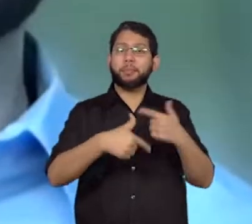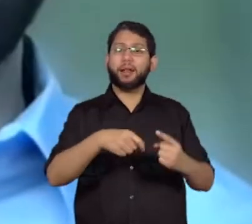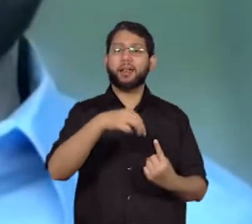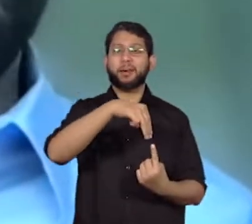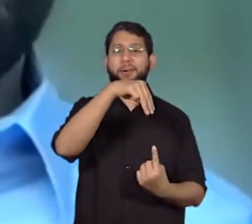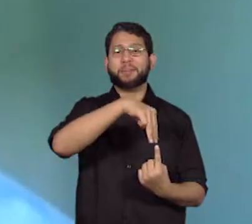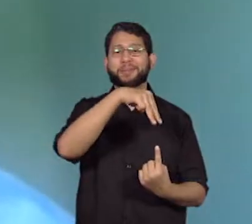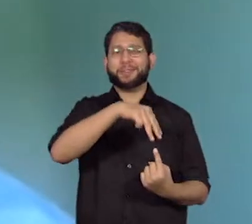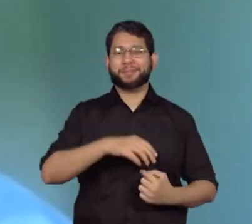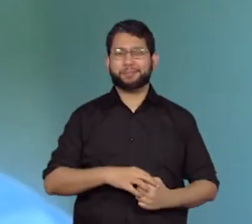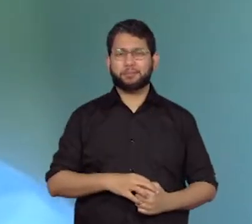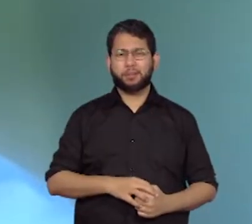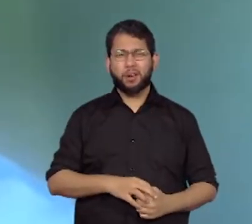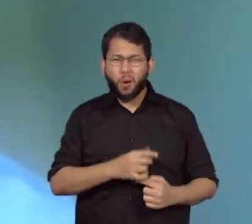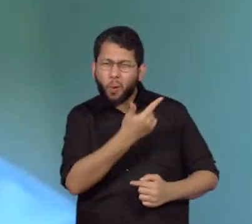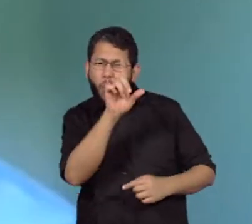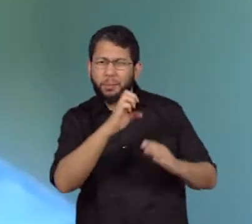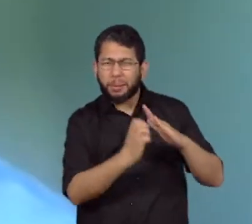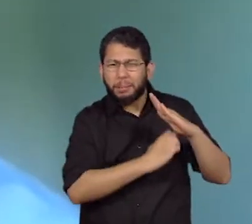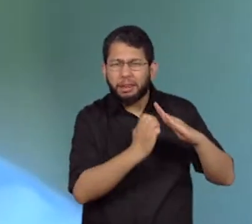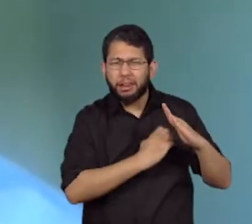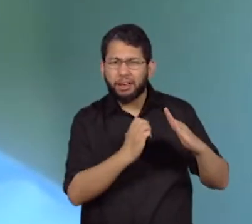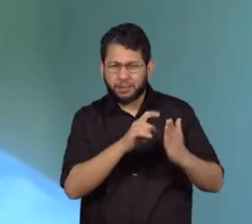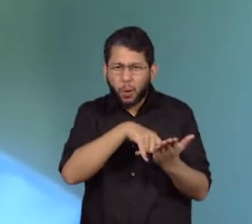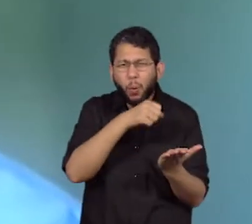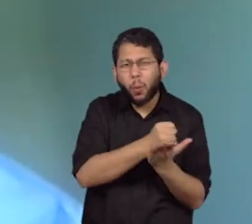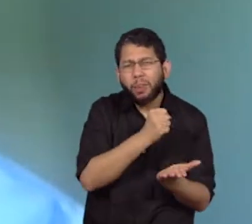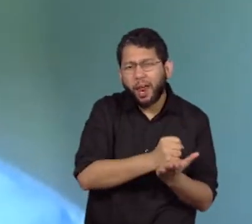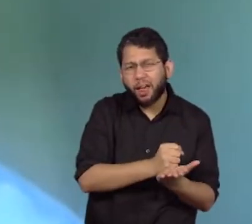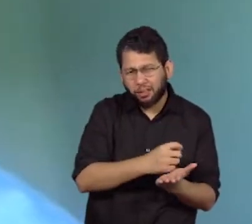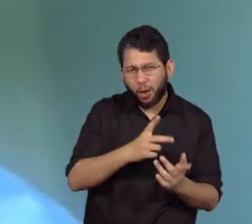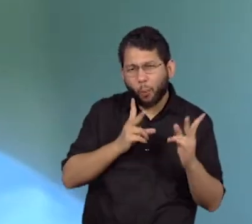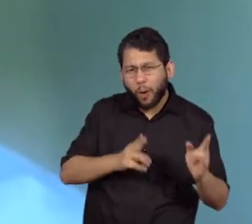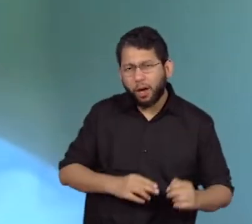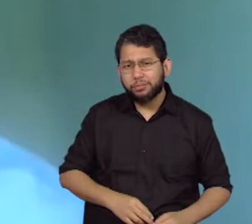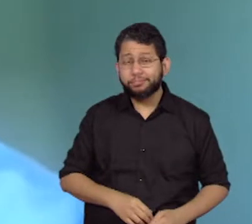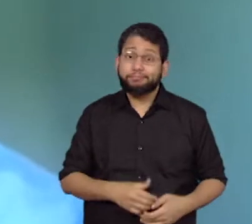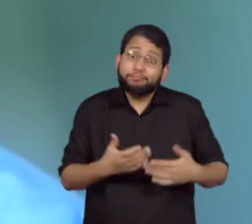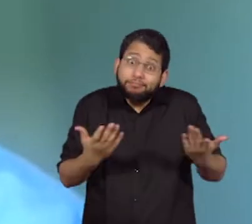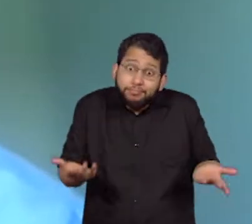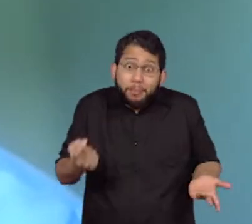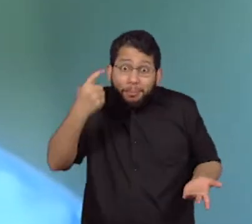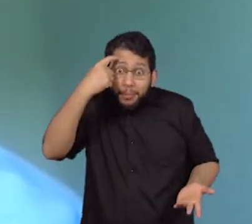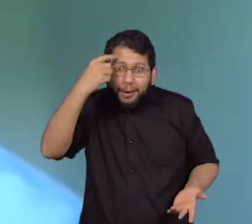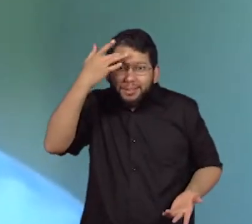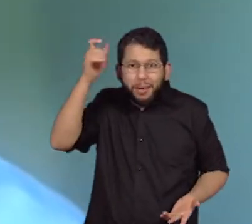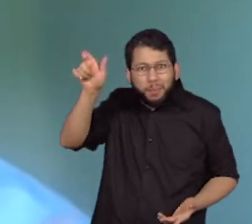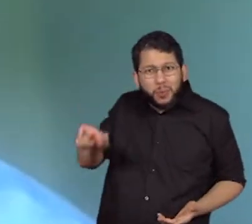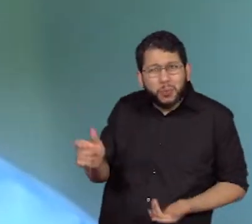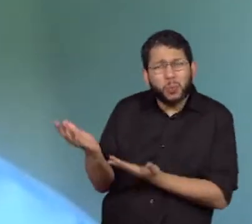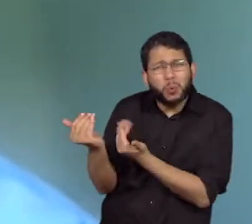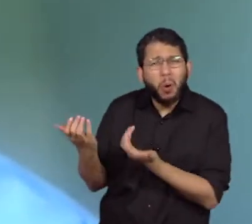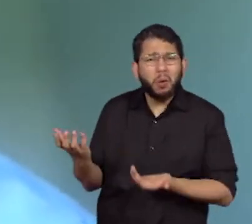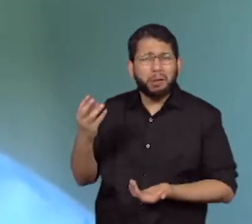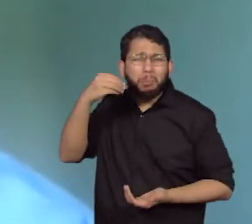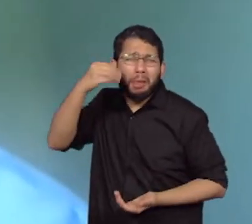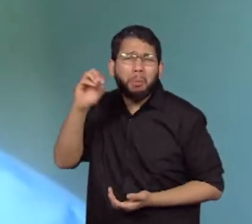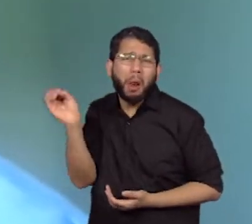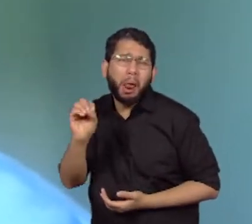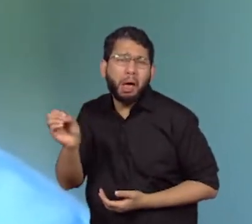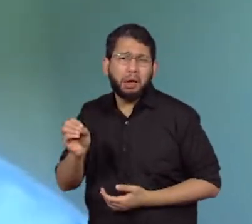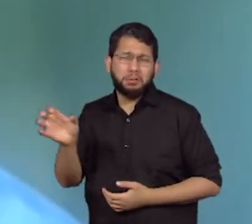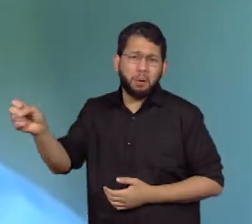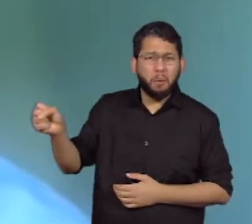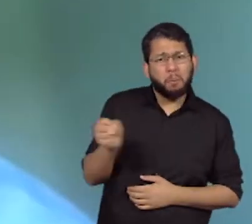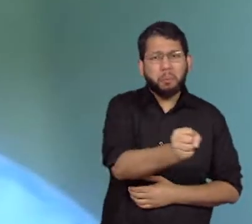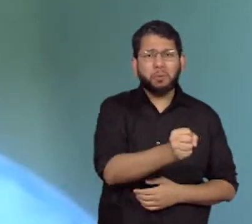do McDonald's. Um jovem sem experiência, sem formação e ajudam a formar esse jovem. E quando eu digo ajuda a formar, eu